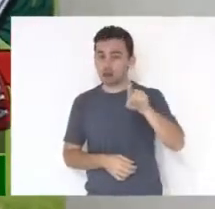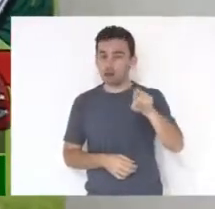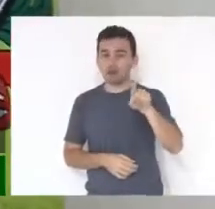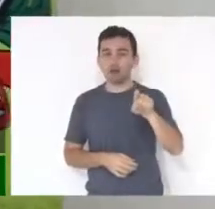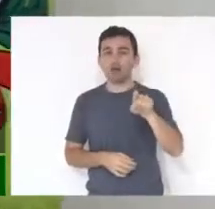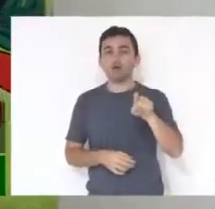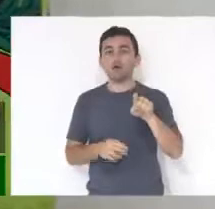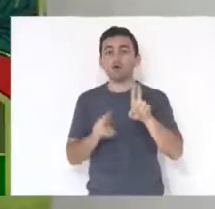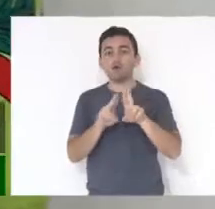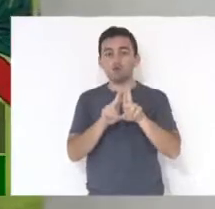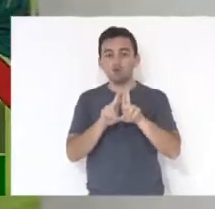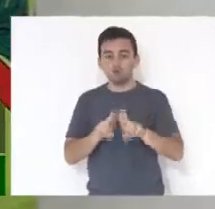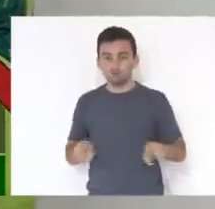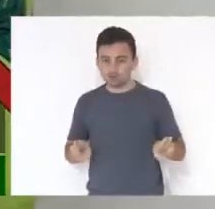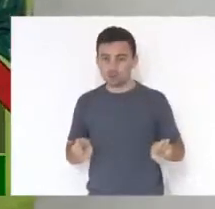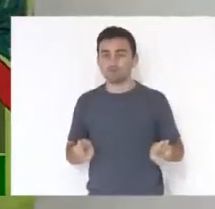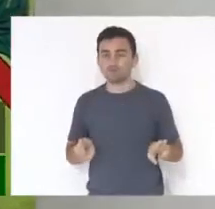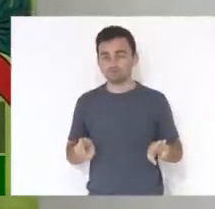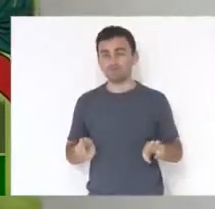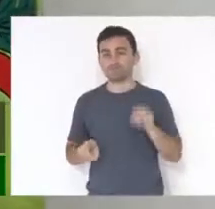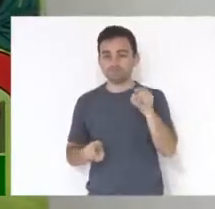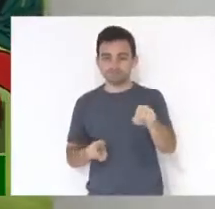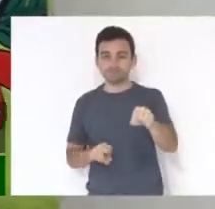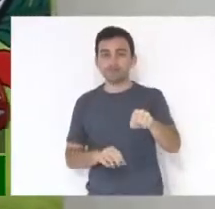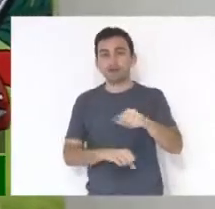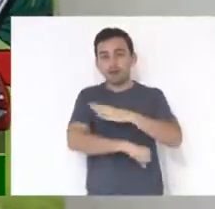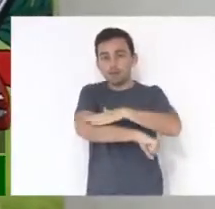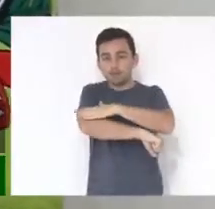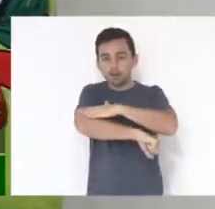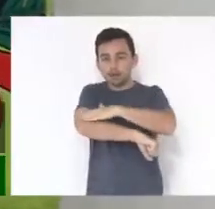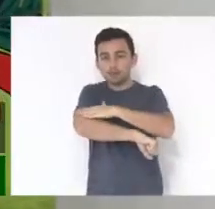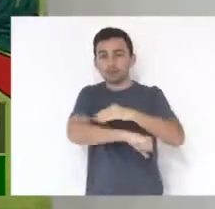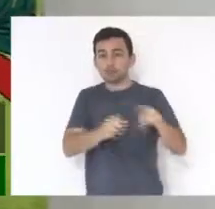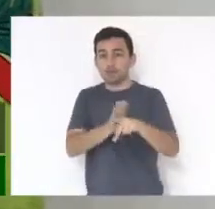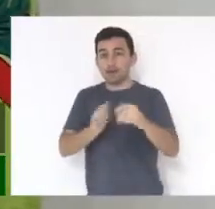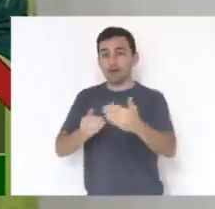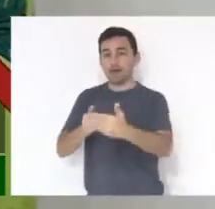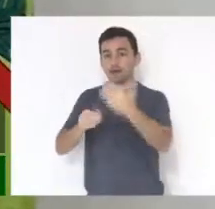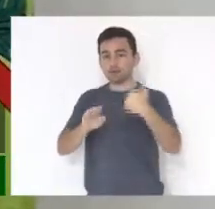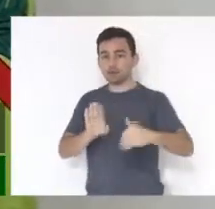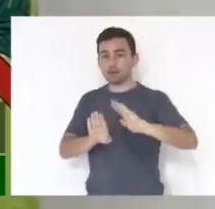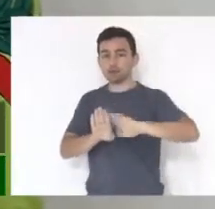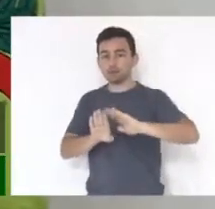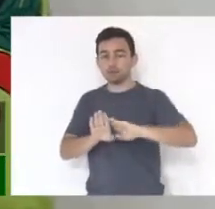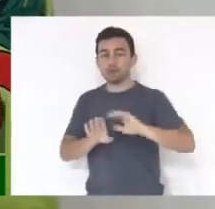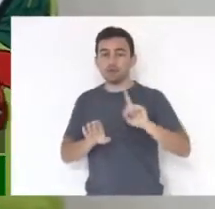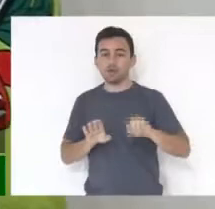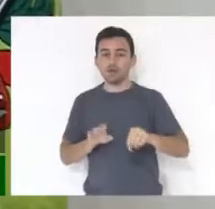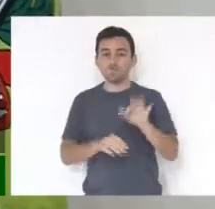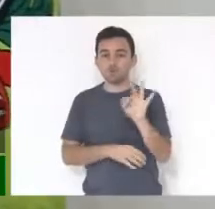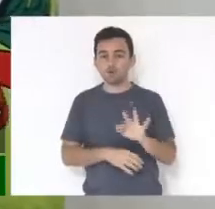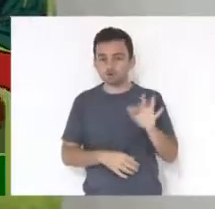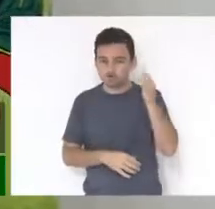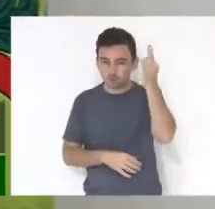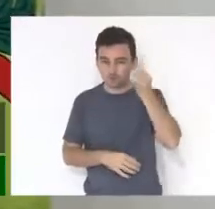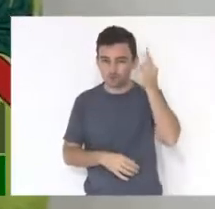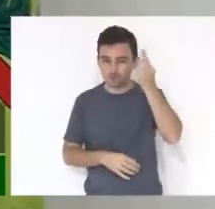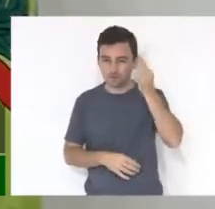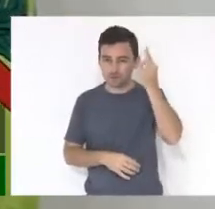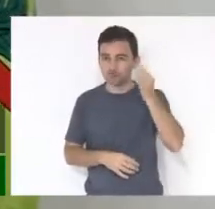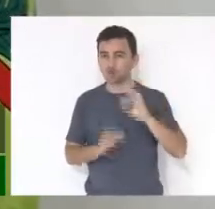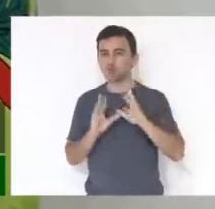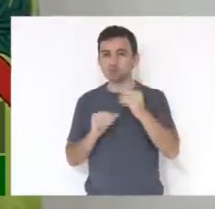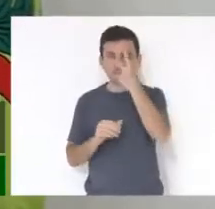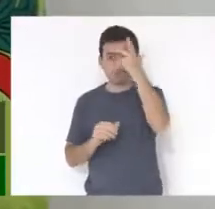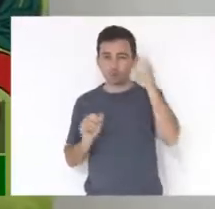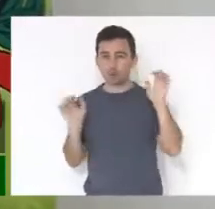estudei lá. Tinha o bosque da UFSC, que era atrás do Centro de Filosofia e do Centro de Humanas. Todo mundo sabia que as pessoas iam ao bosque